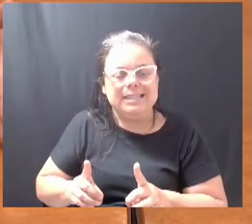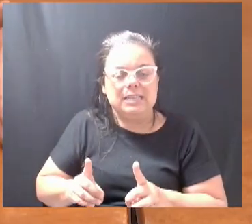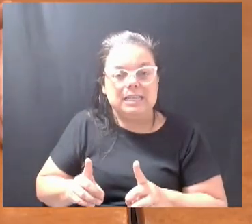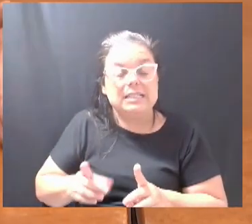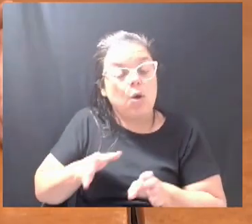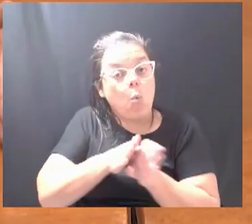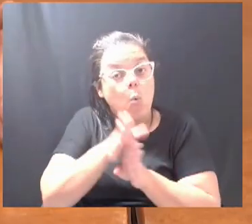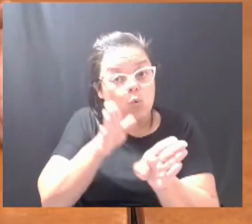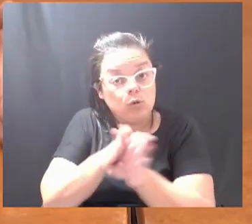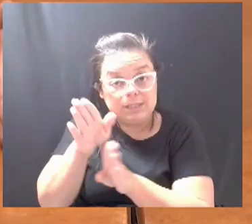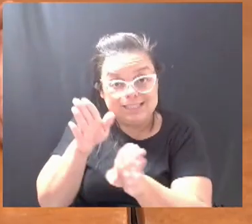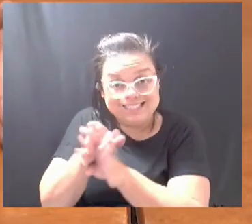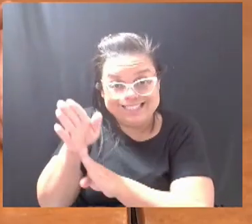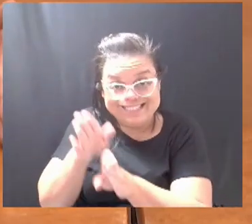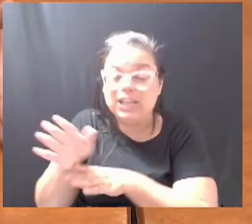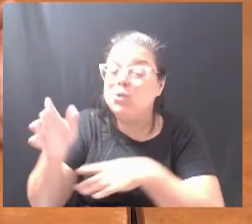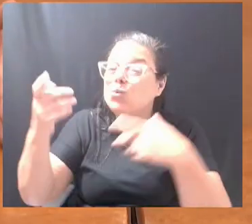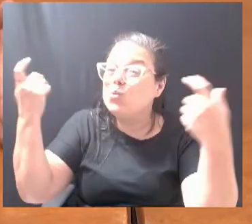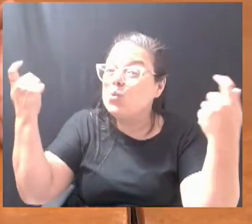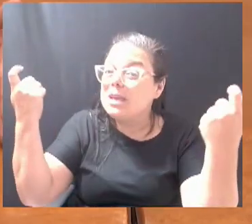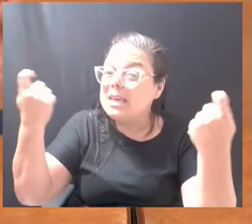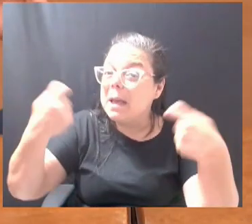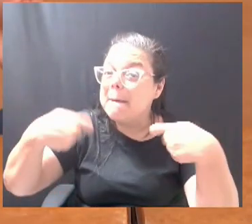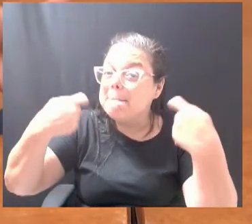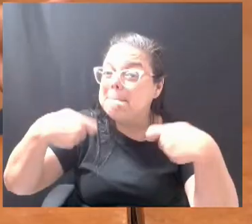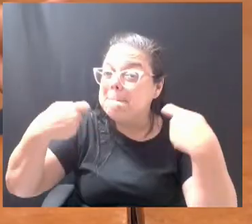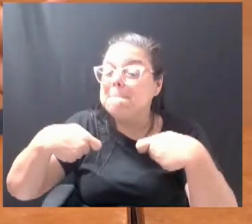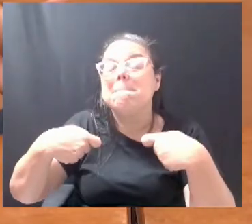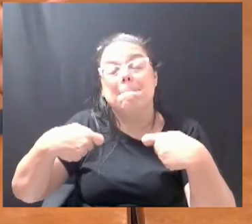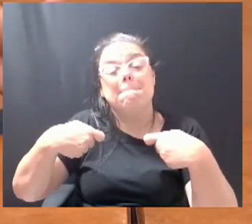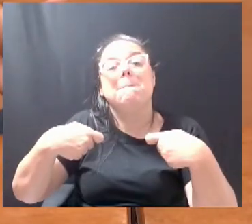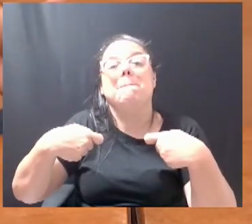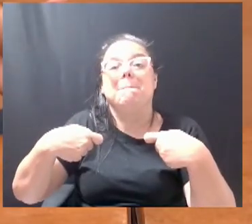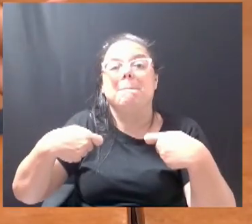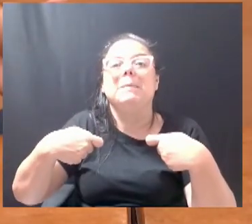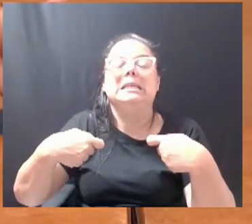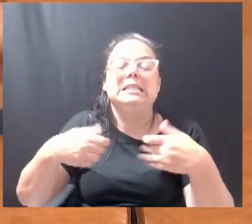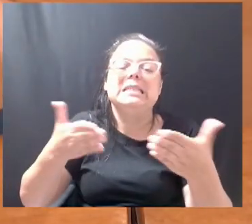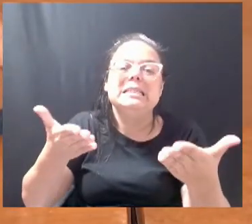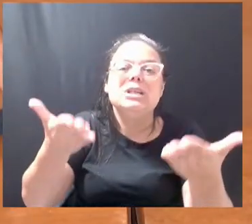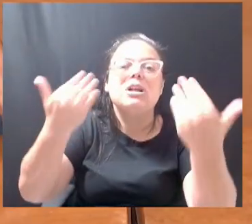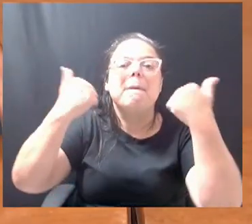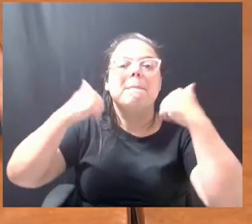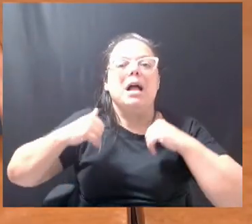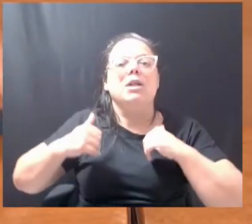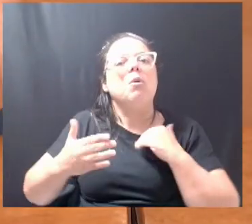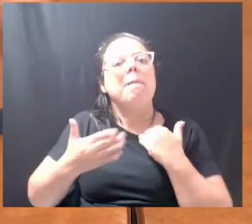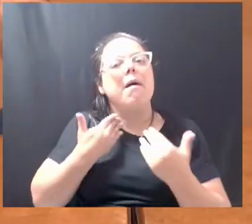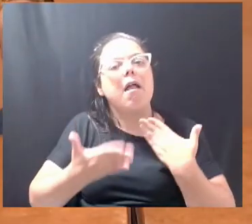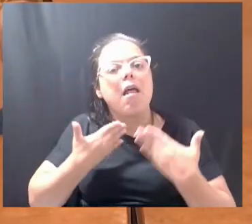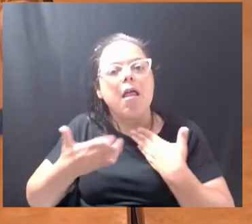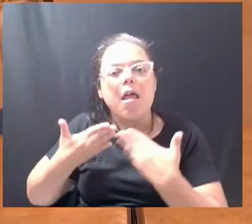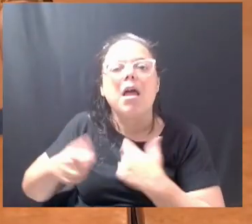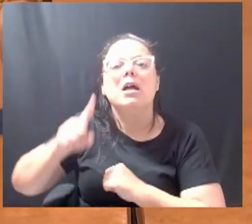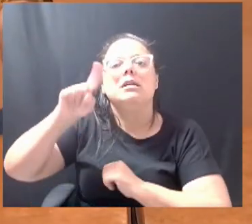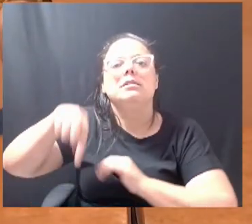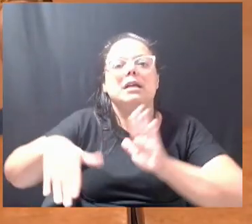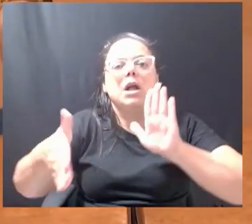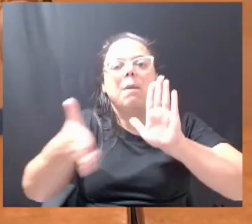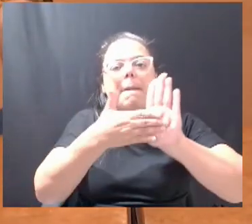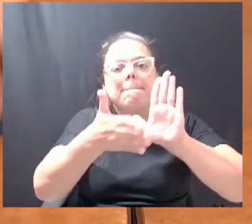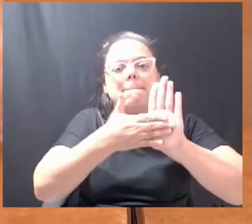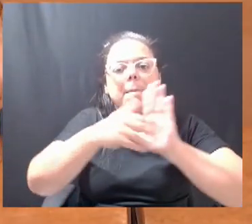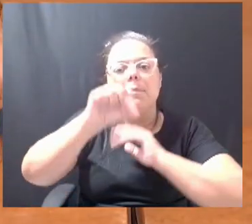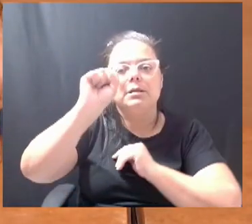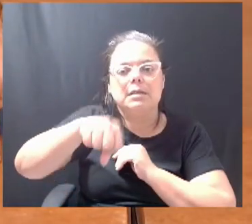tem que ser chamados a essa conversa, sim. A nossa proposta, sim, é o trabalho